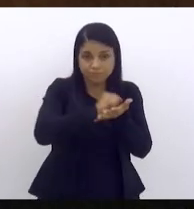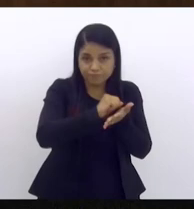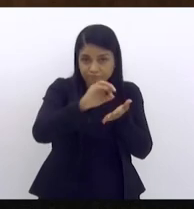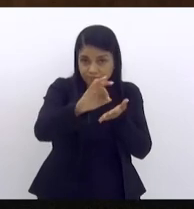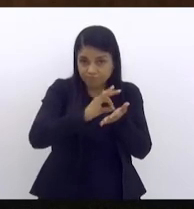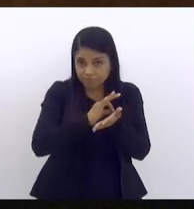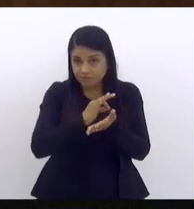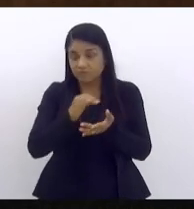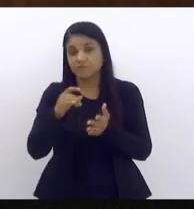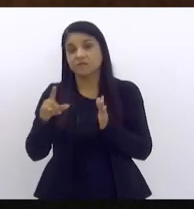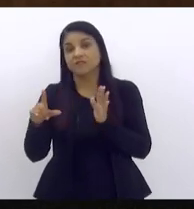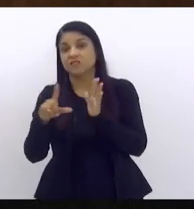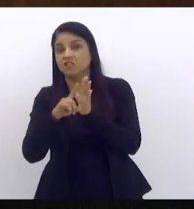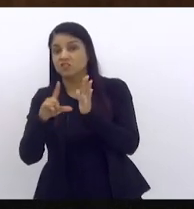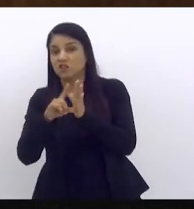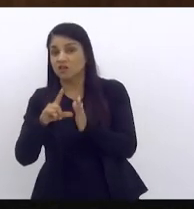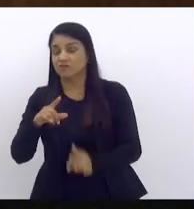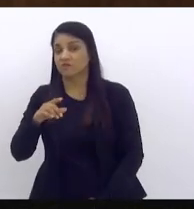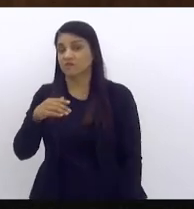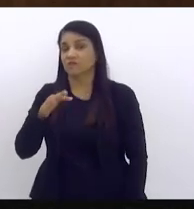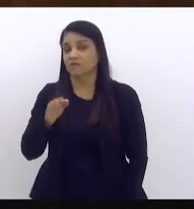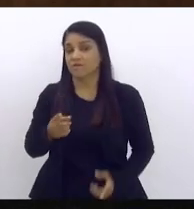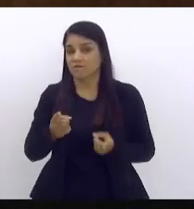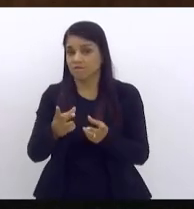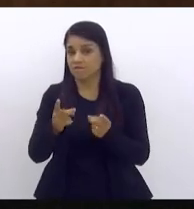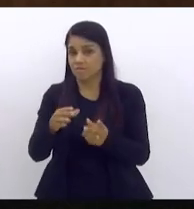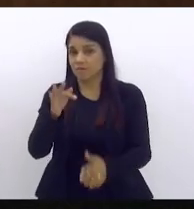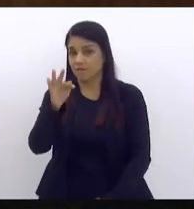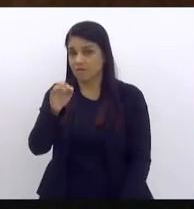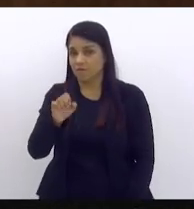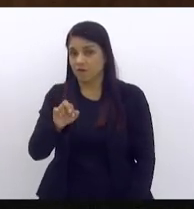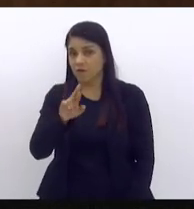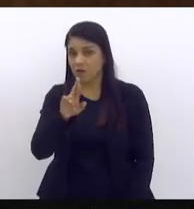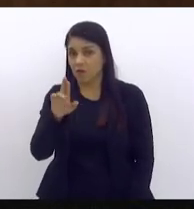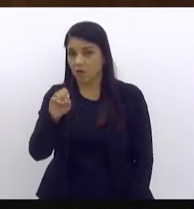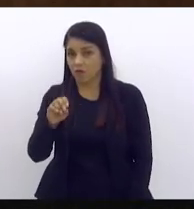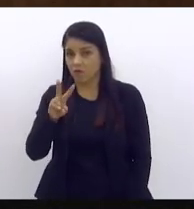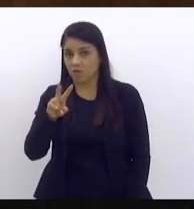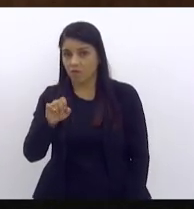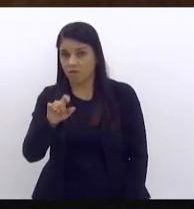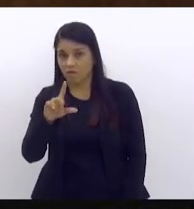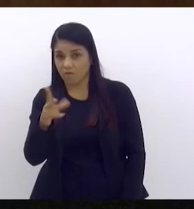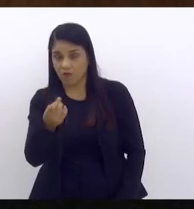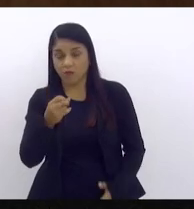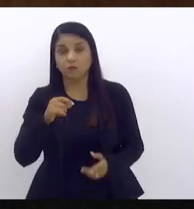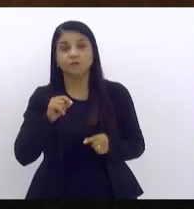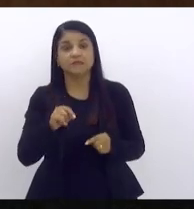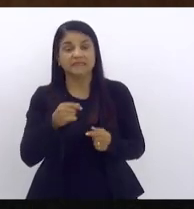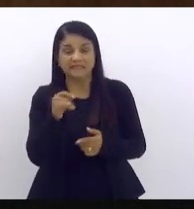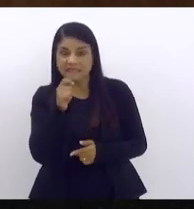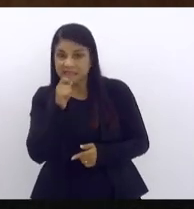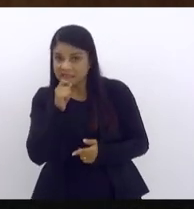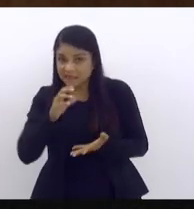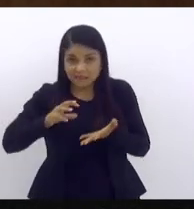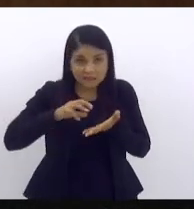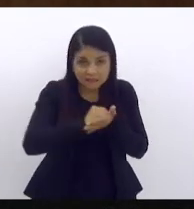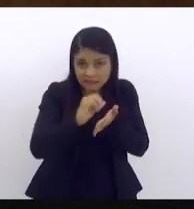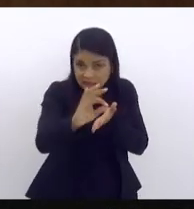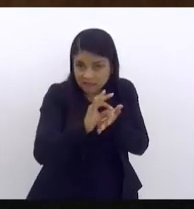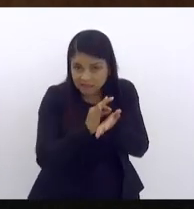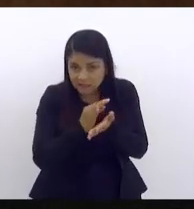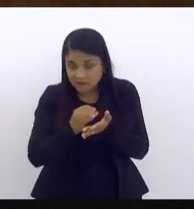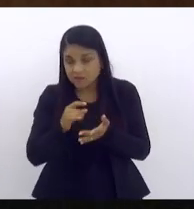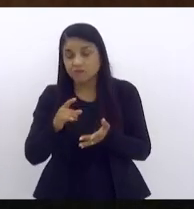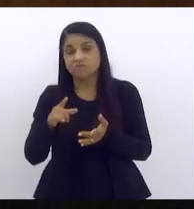estabelecimentos. Porque ter esse cadastro é, sem dúvida nenhuma, é atuar diretamente